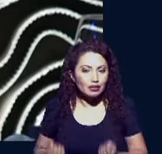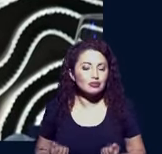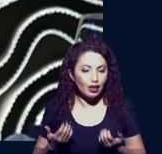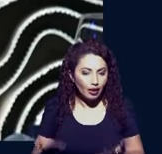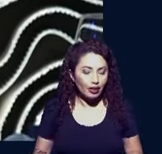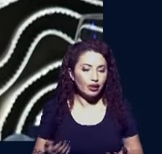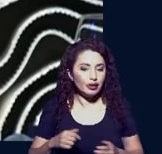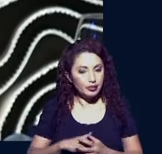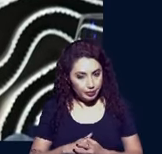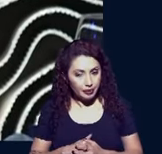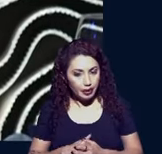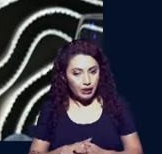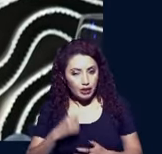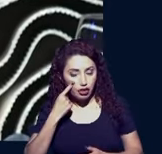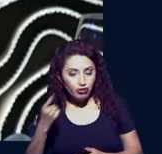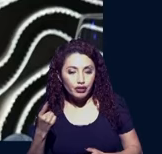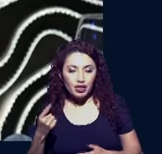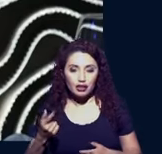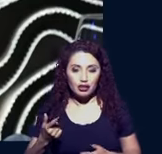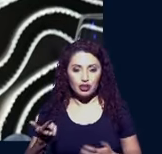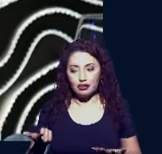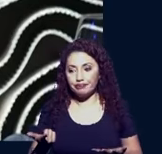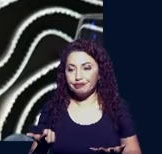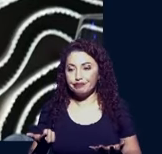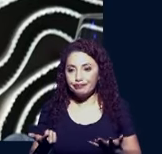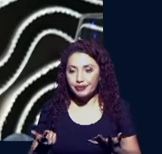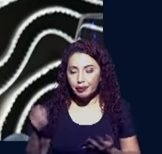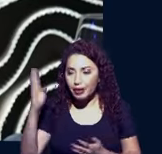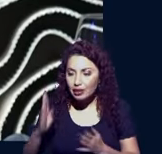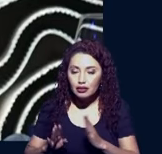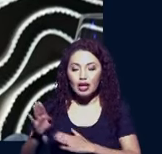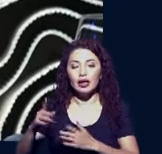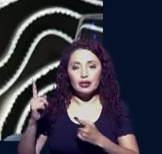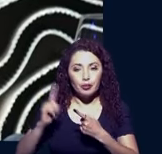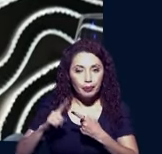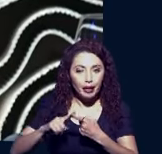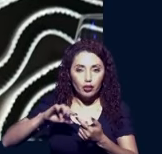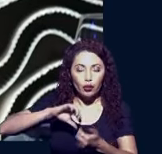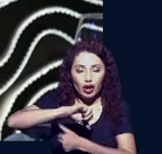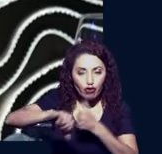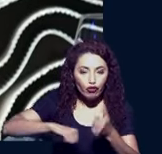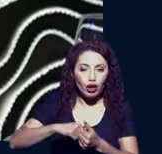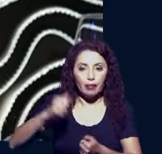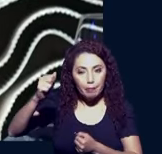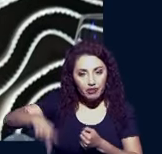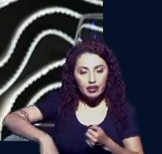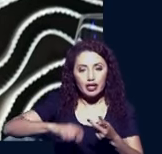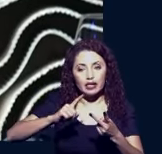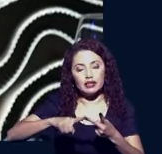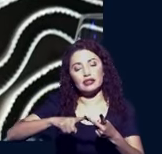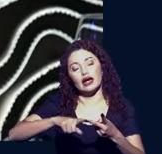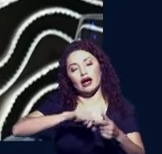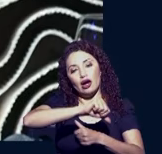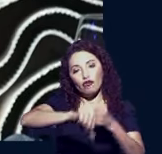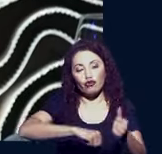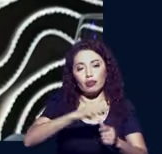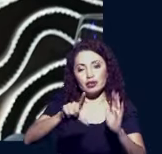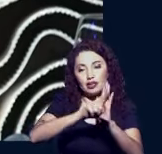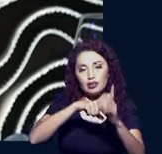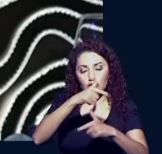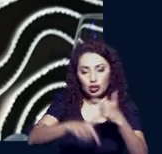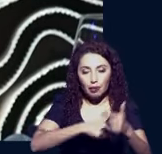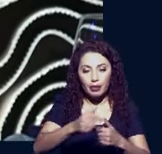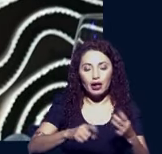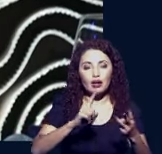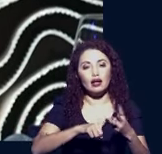respondiam pelo baixo crescimento estrutural do Brasil Então foi a reforma da Previdência foi a reforma trabalhista foi a questão da lei da Liberdade Econômica então a gente